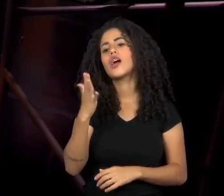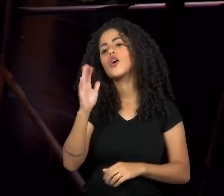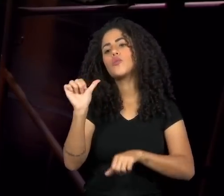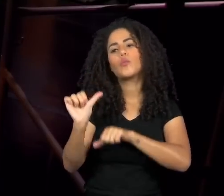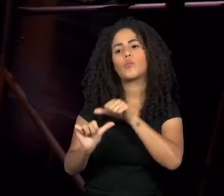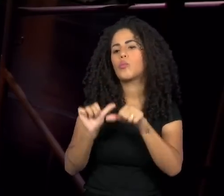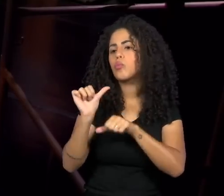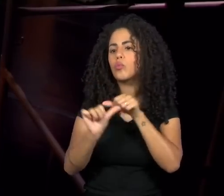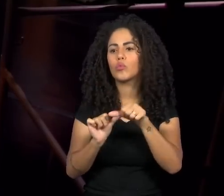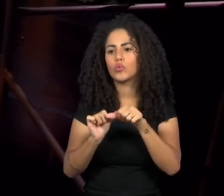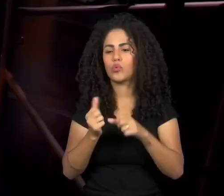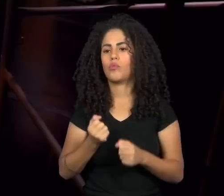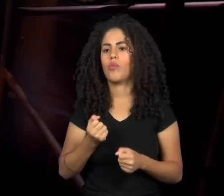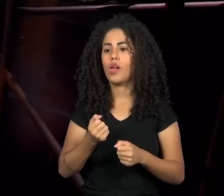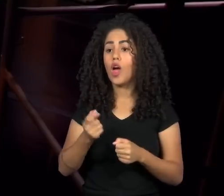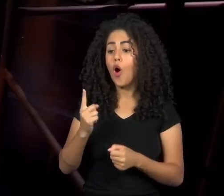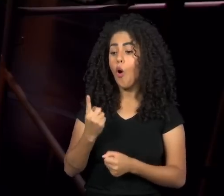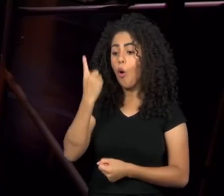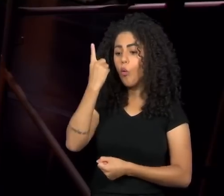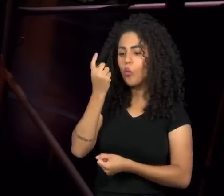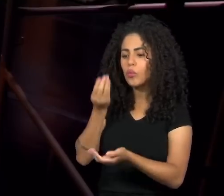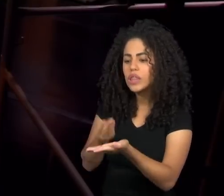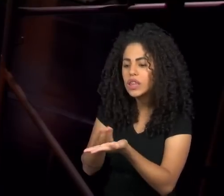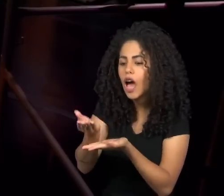vai dar a merenda, o outro vai tirar.